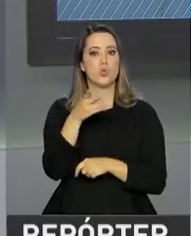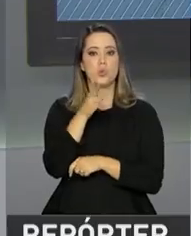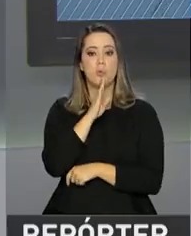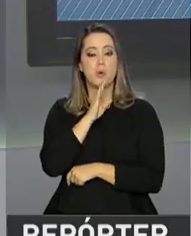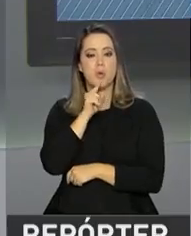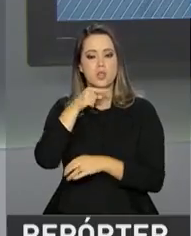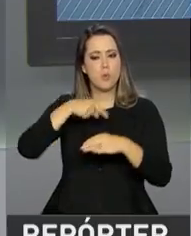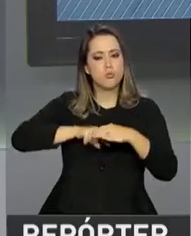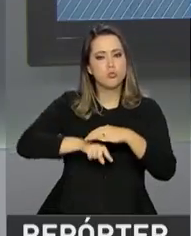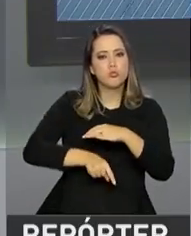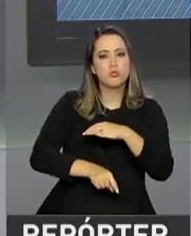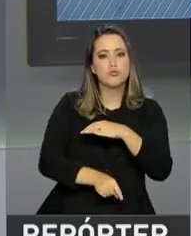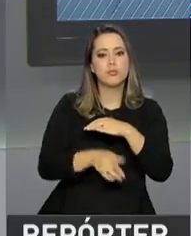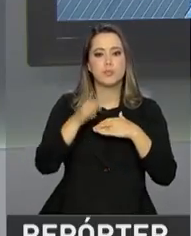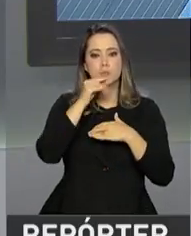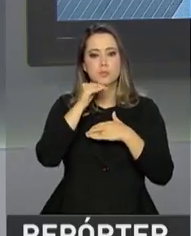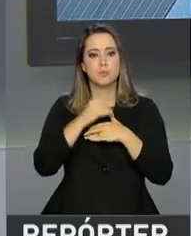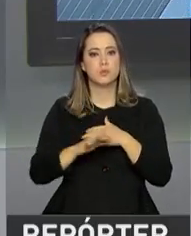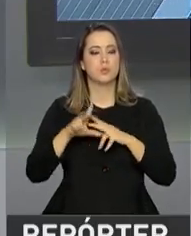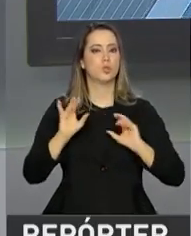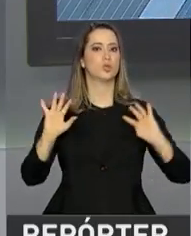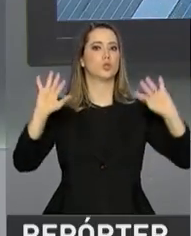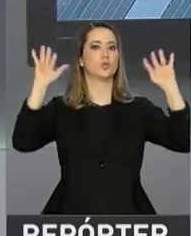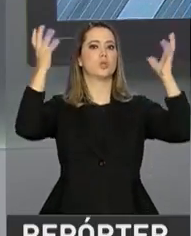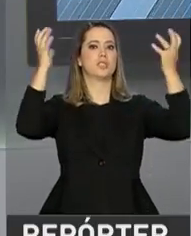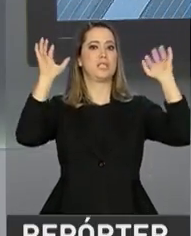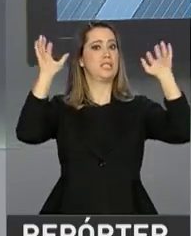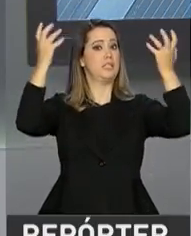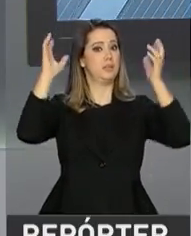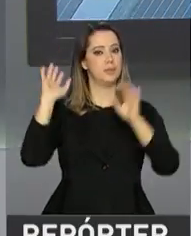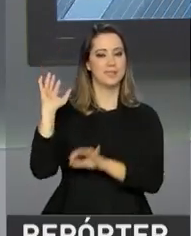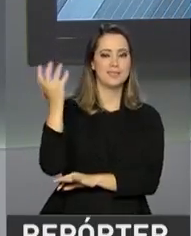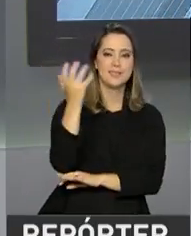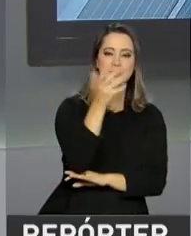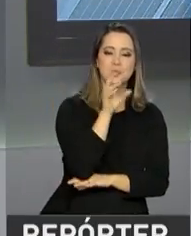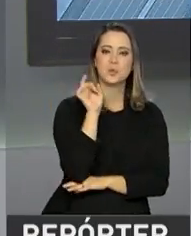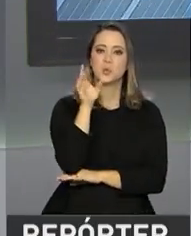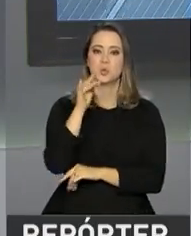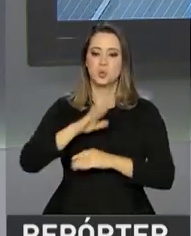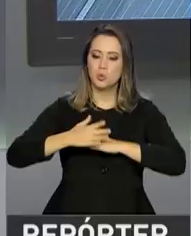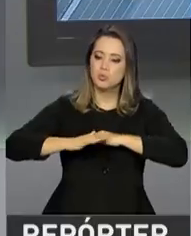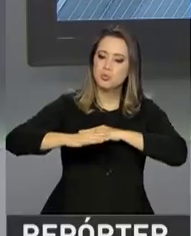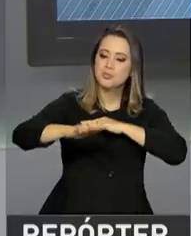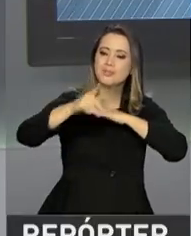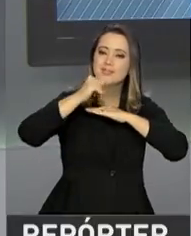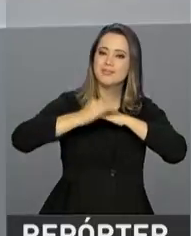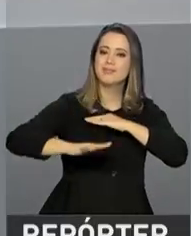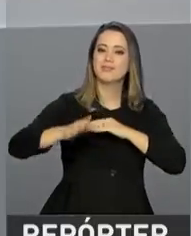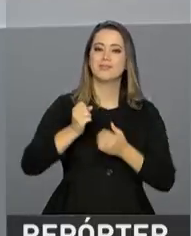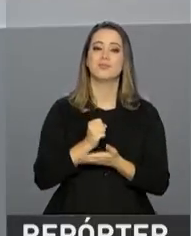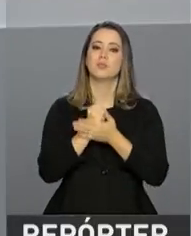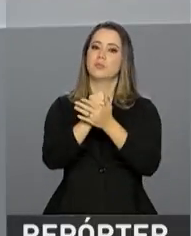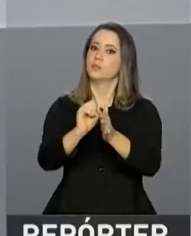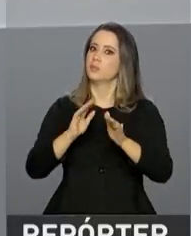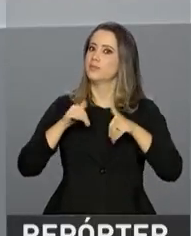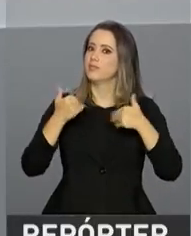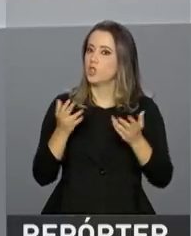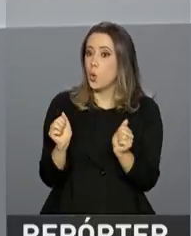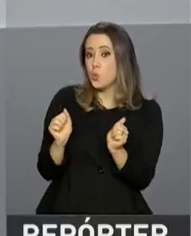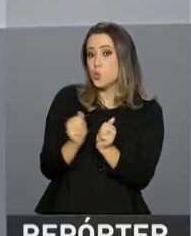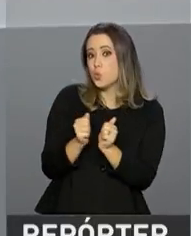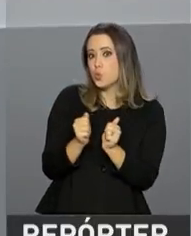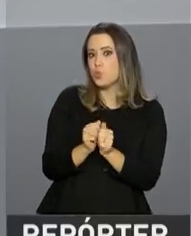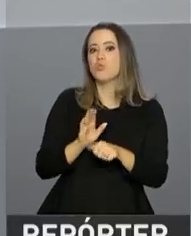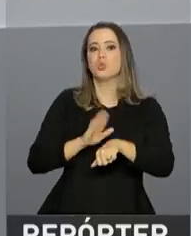do Atlântico e todas as informações climáticas e ambientais que só um oceano pode oferecer. E a bordo, o tempo